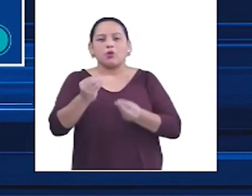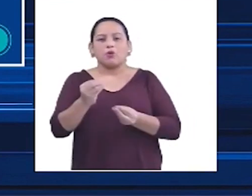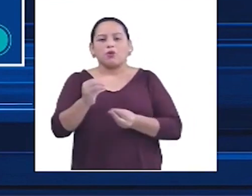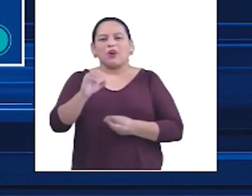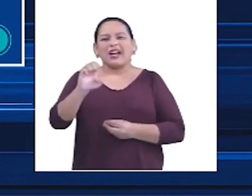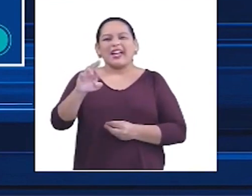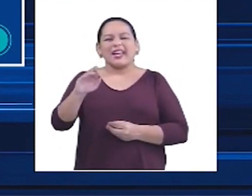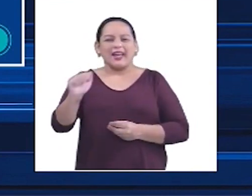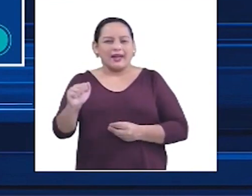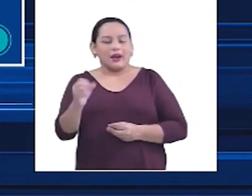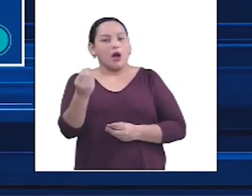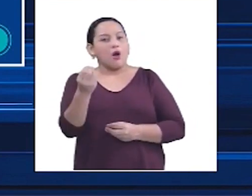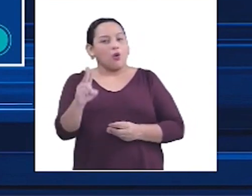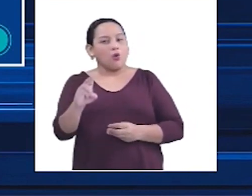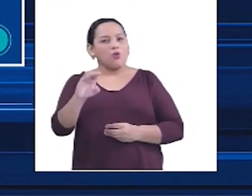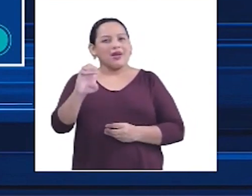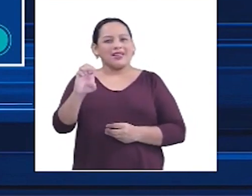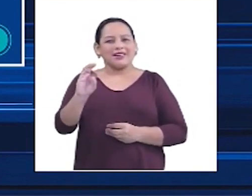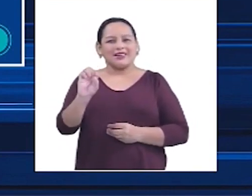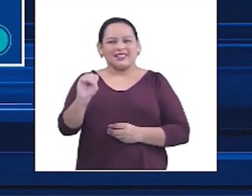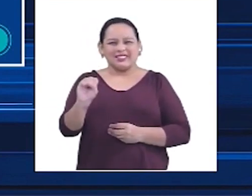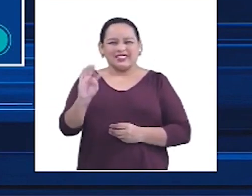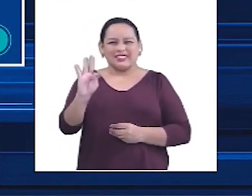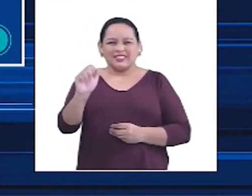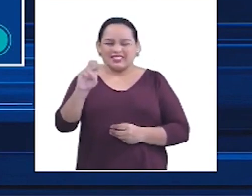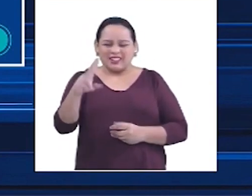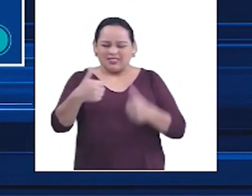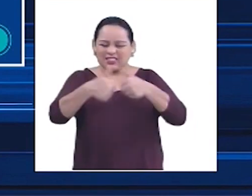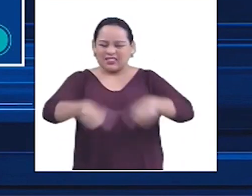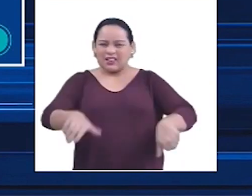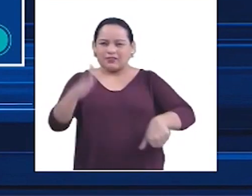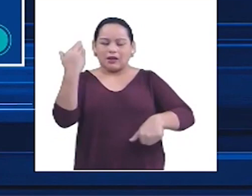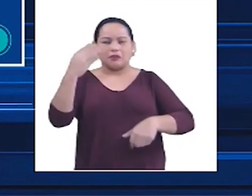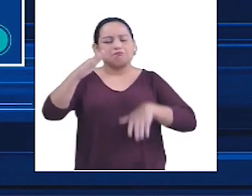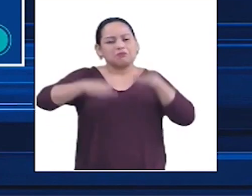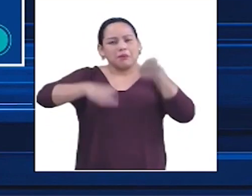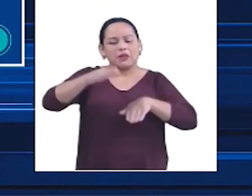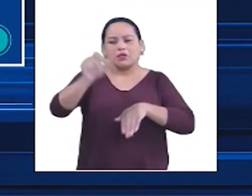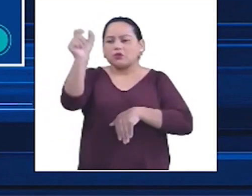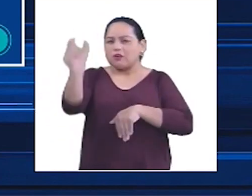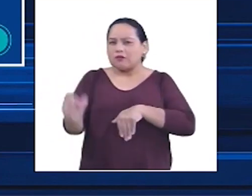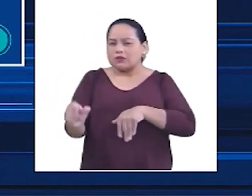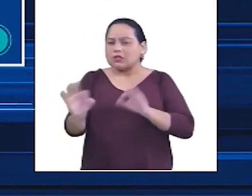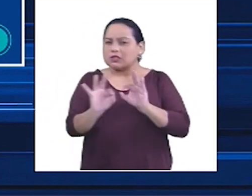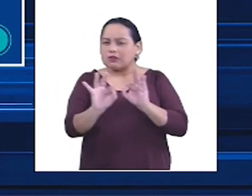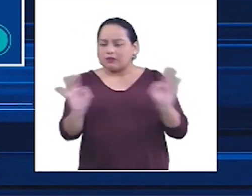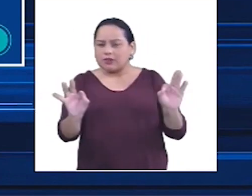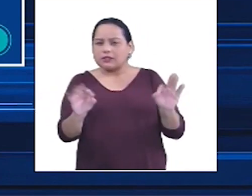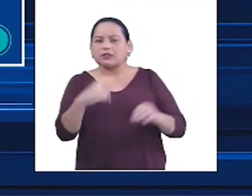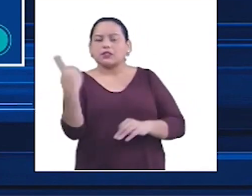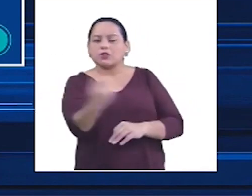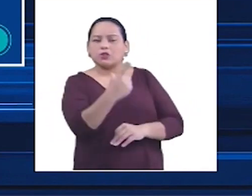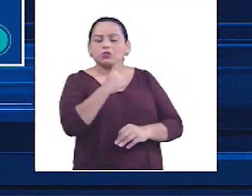estava. E varia de significado conforme o sujeito. Então, dependendo do sujeito, nós temos